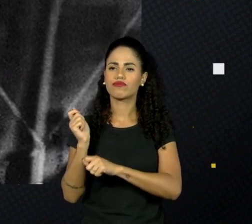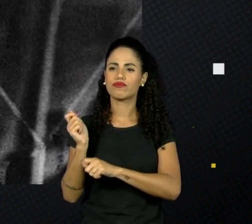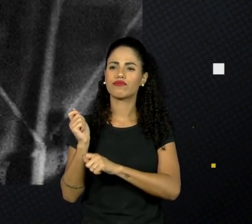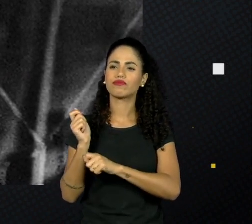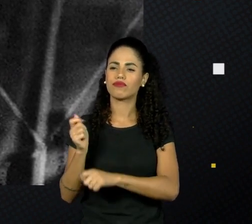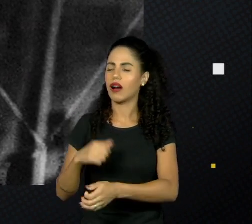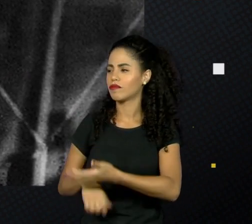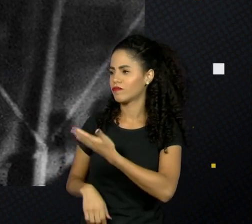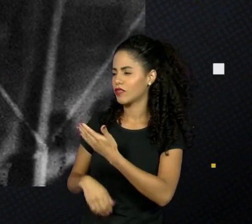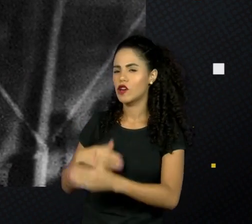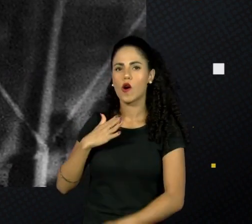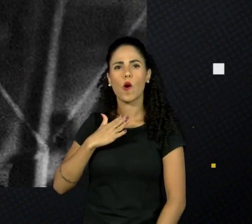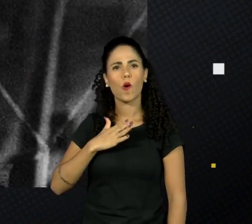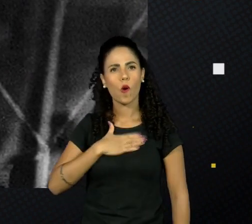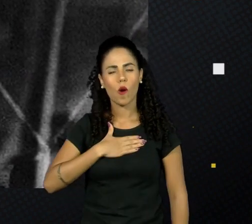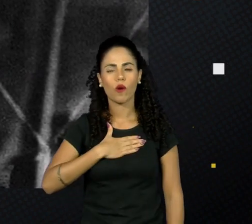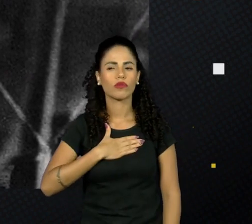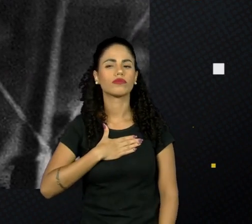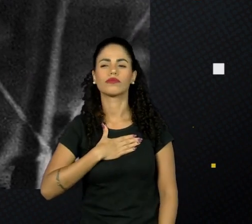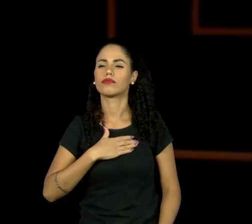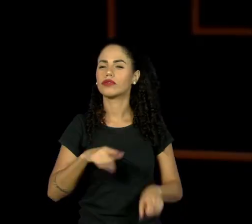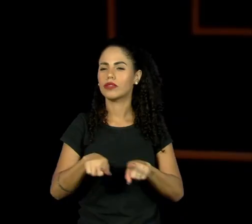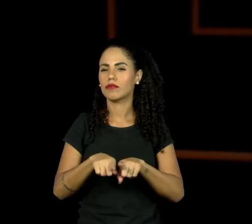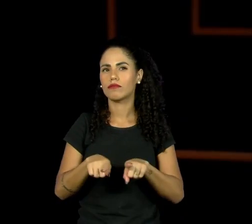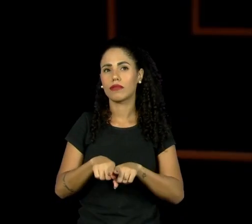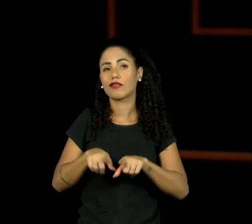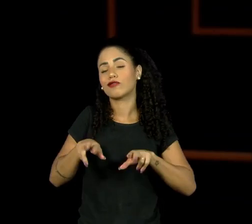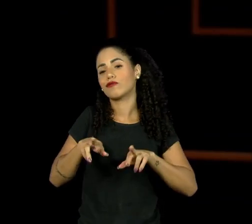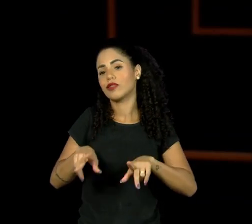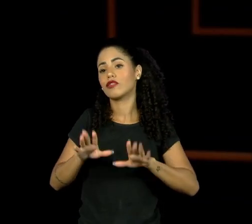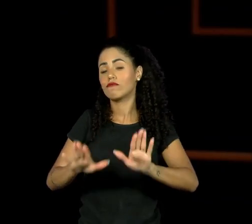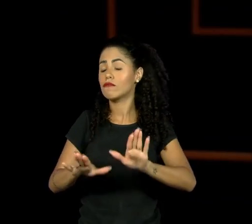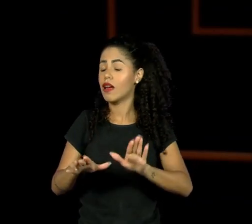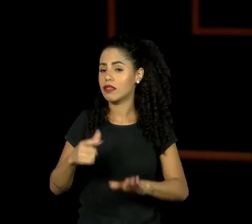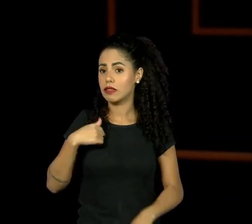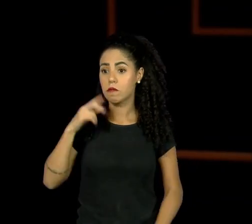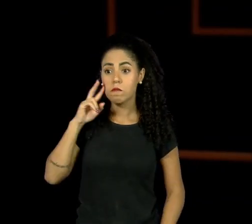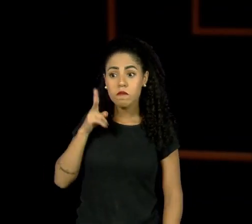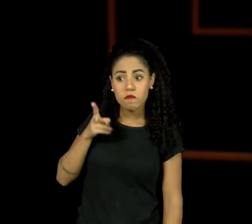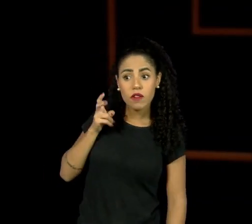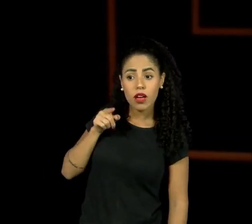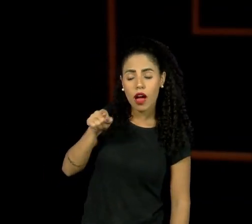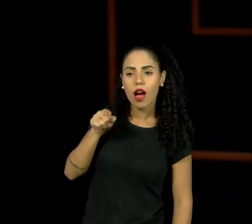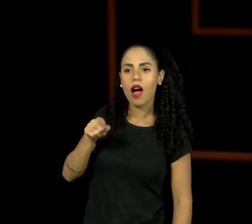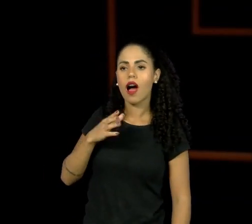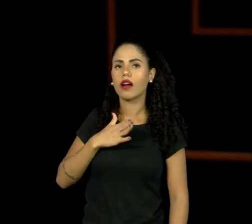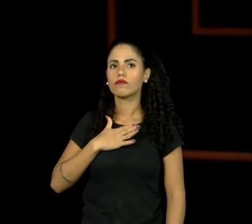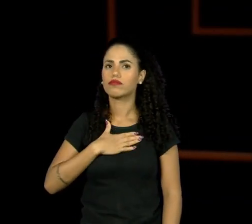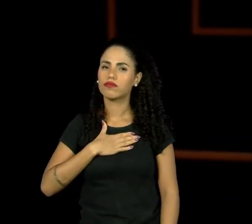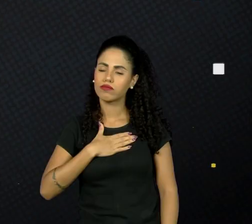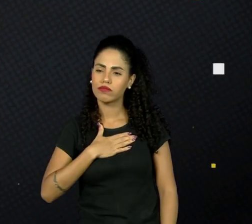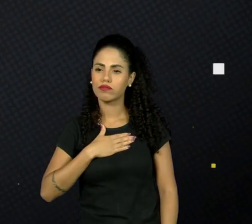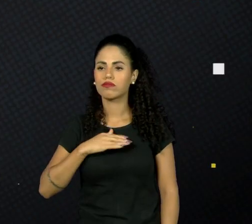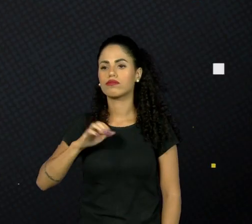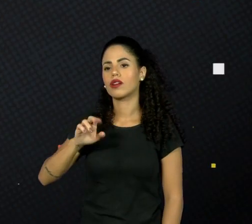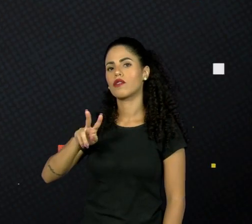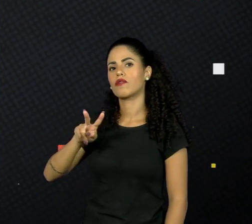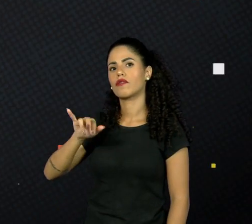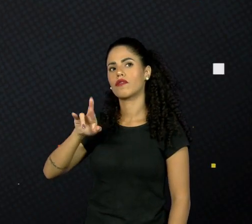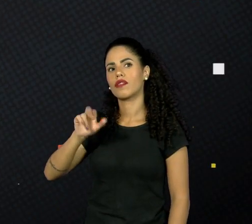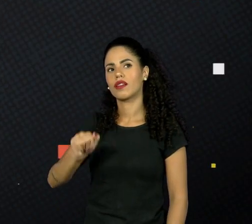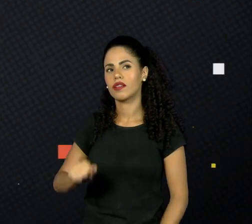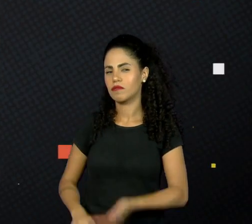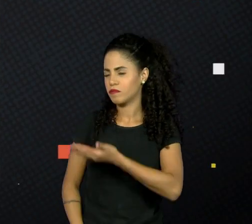Fico dividindo. Meu afoxé é um pouquinho diferente. Mas quem eu vi tocando afoxé que eu amei foi a Elvira, mulher do Jackson do